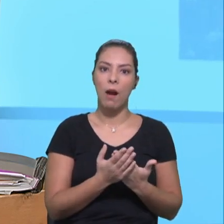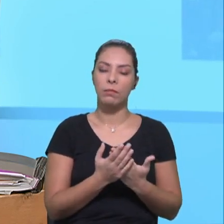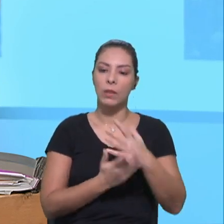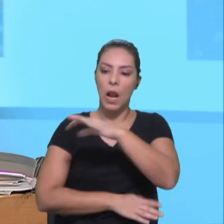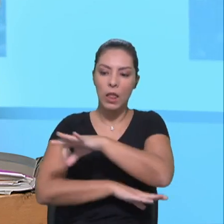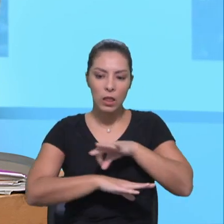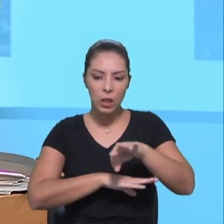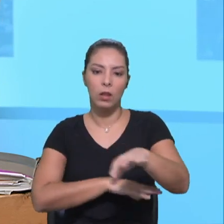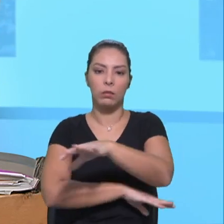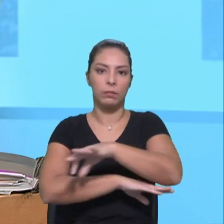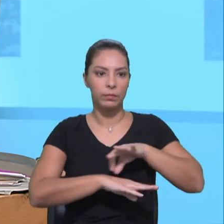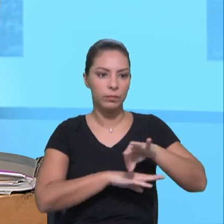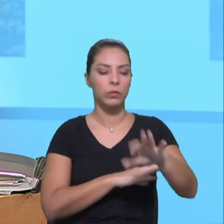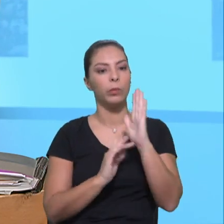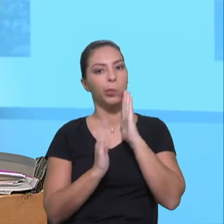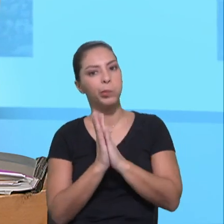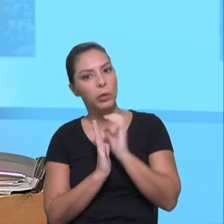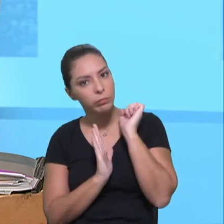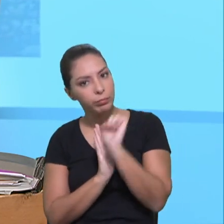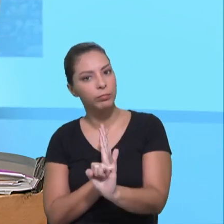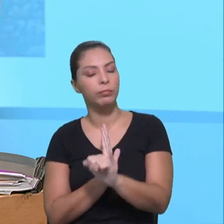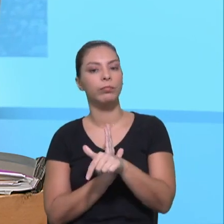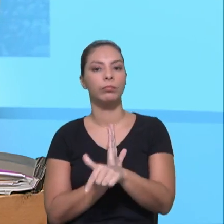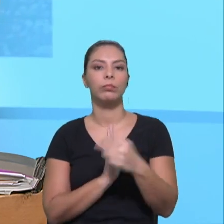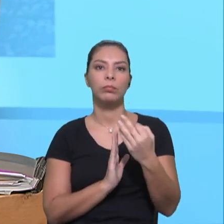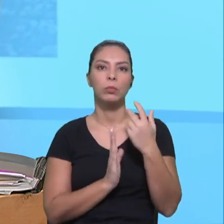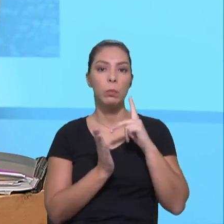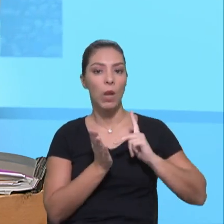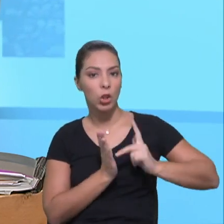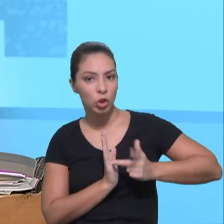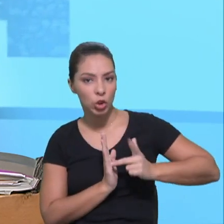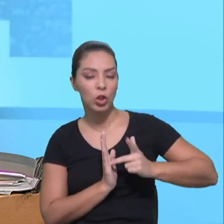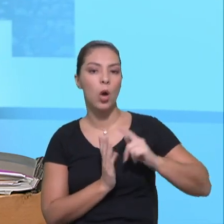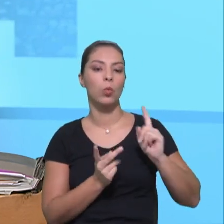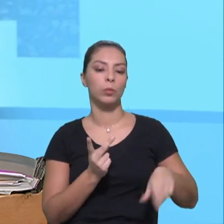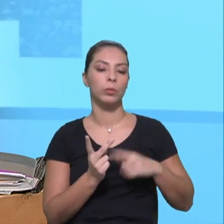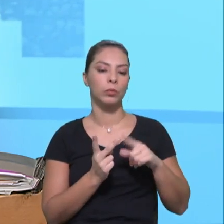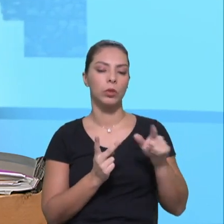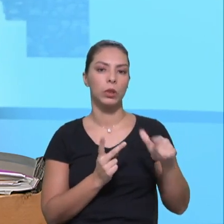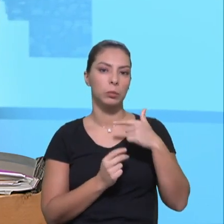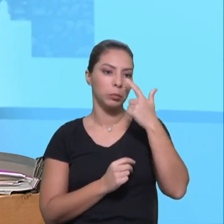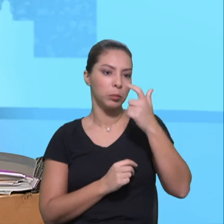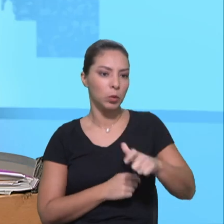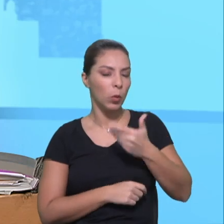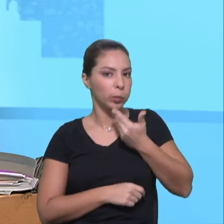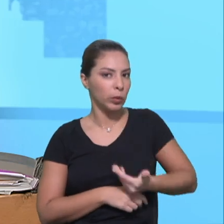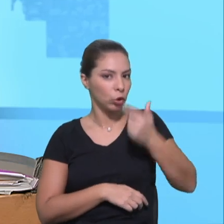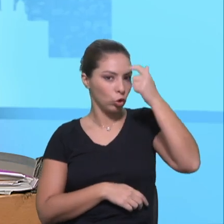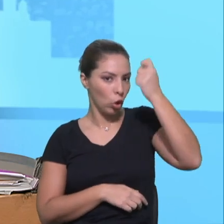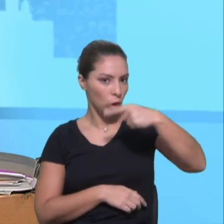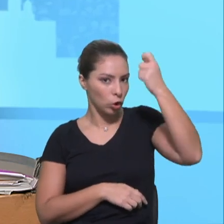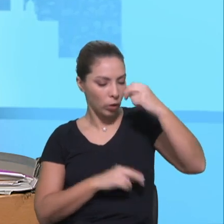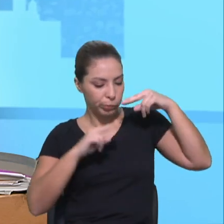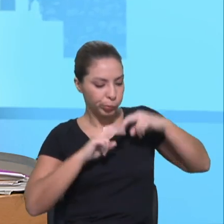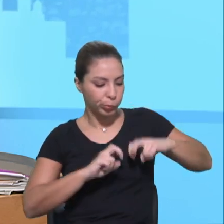arquitetos, liturgistas, engenheiros, inclusivamente historiadores e encomendadores,